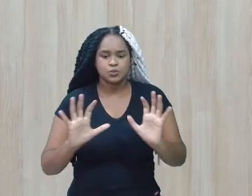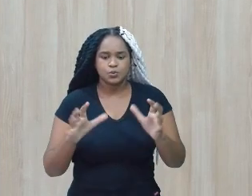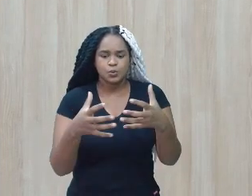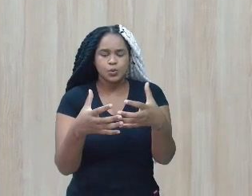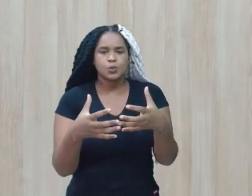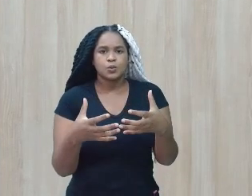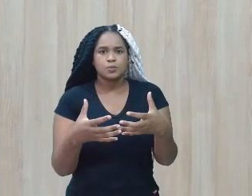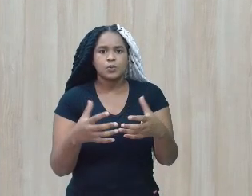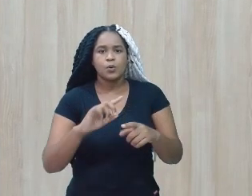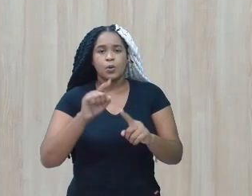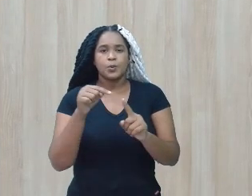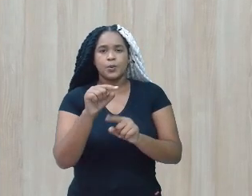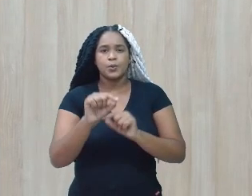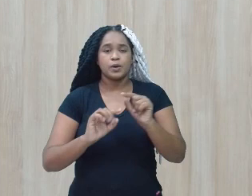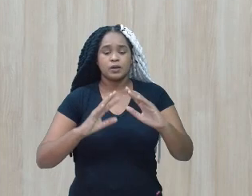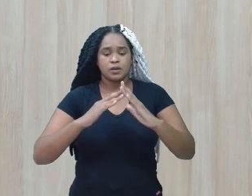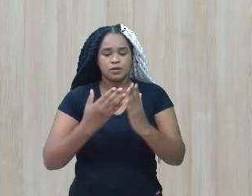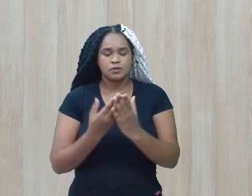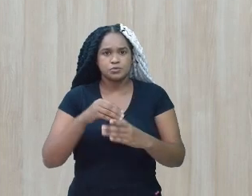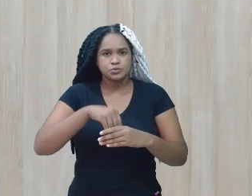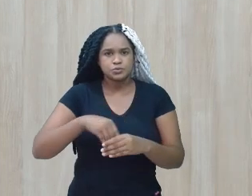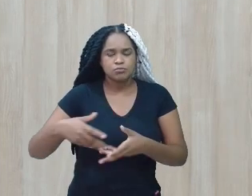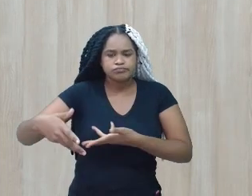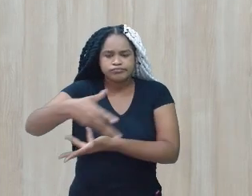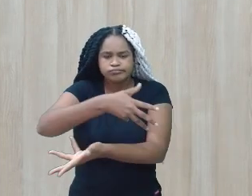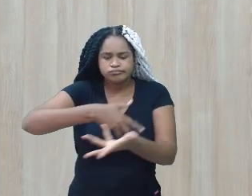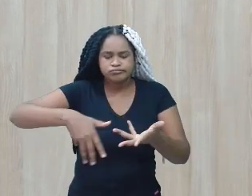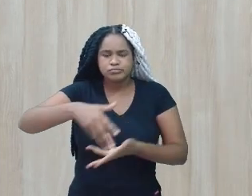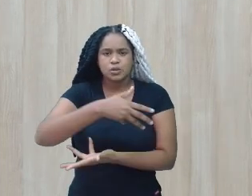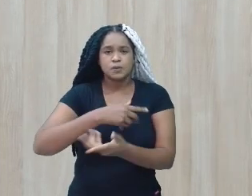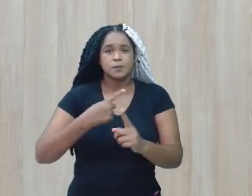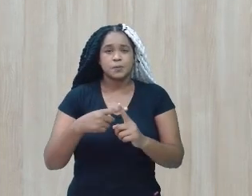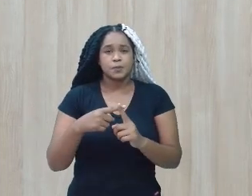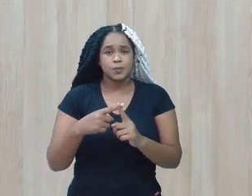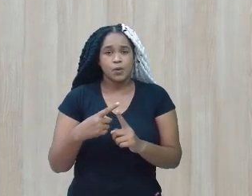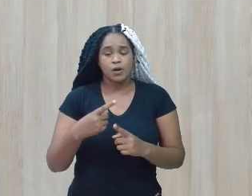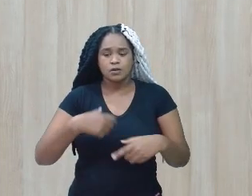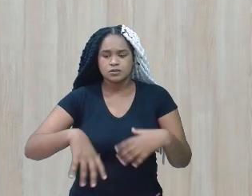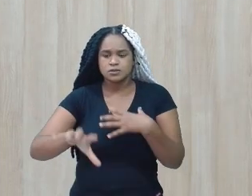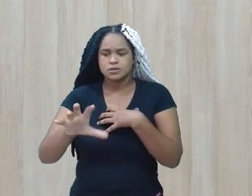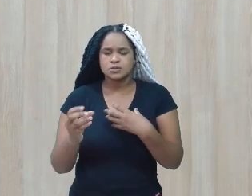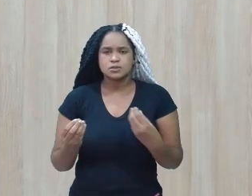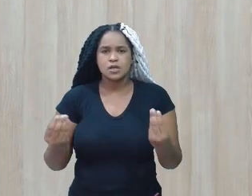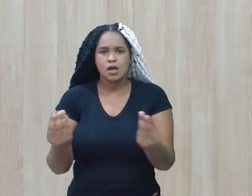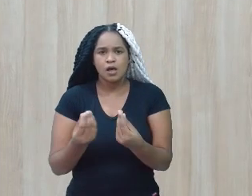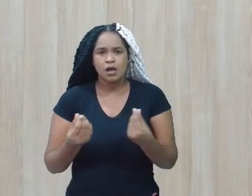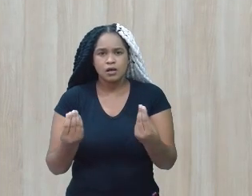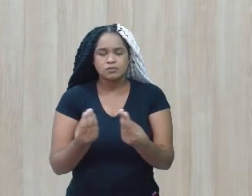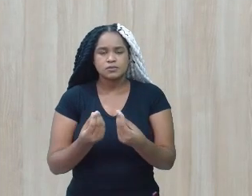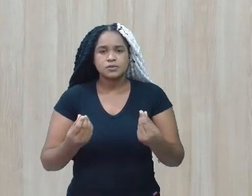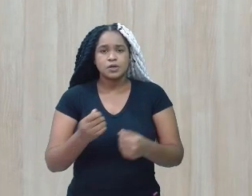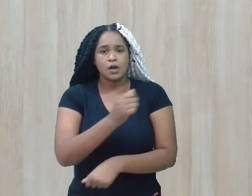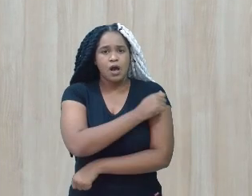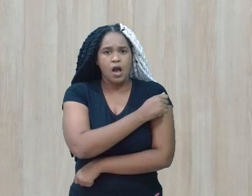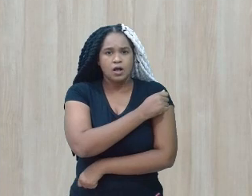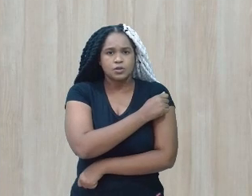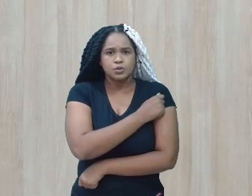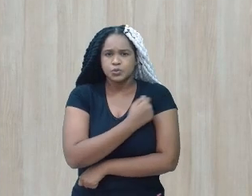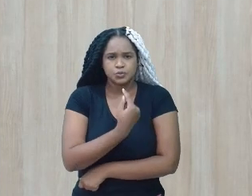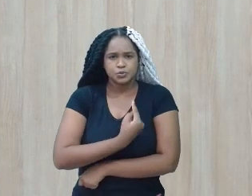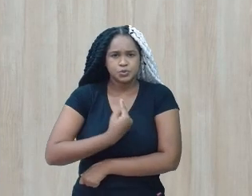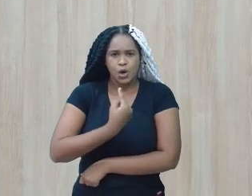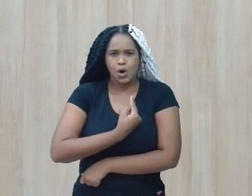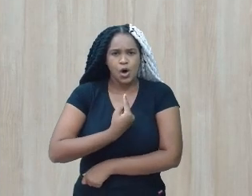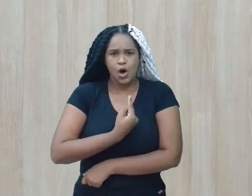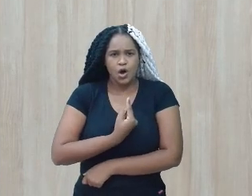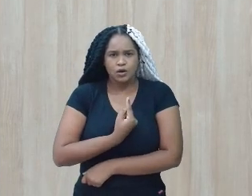toda a escola. Porque essa interação, essa sensibilização, este estudante, ele não está só